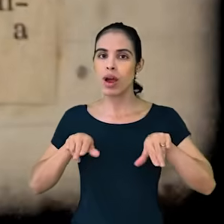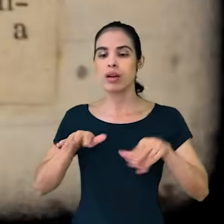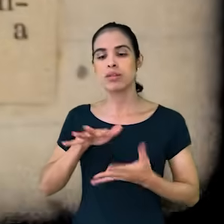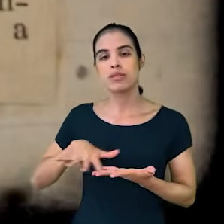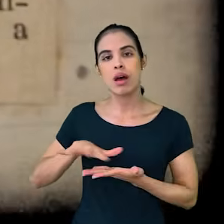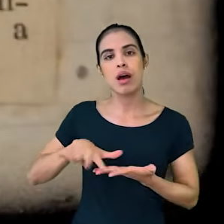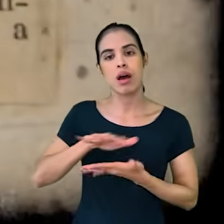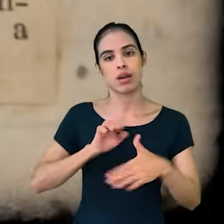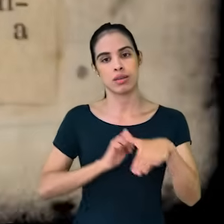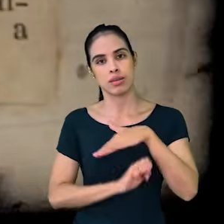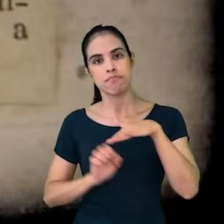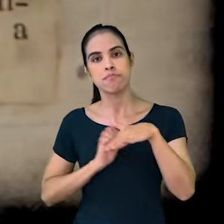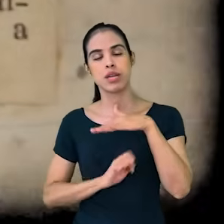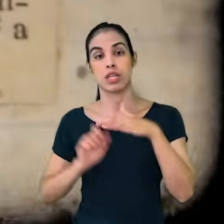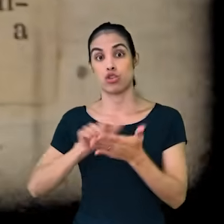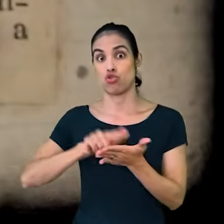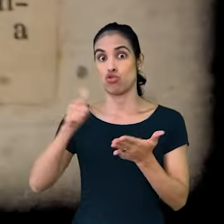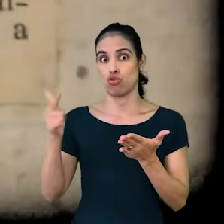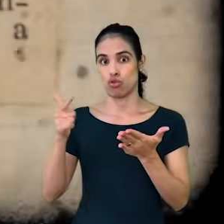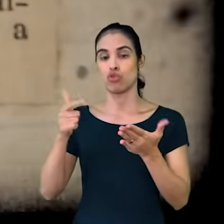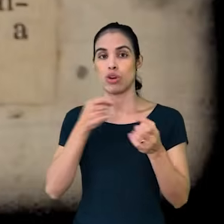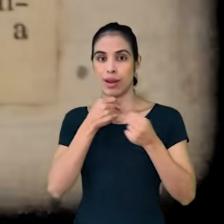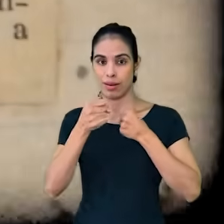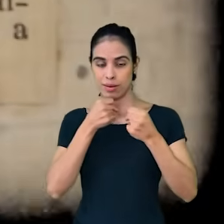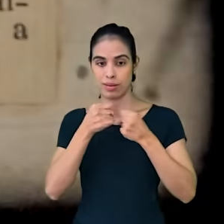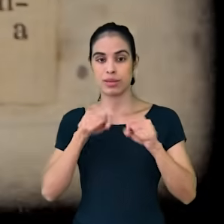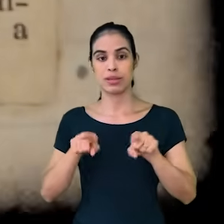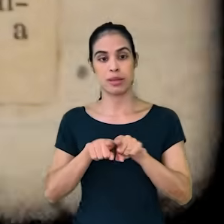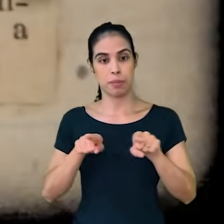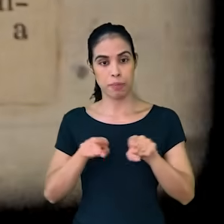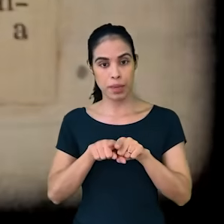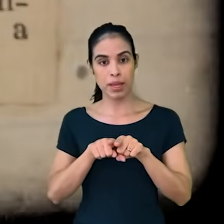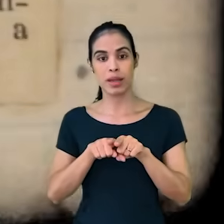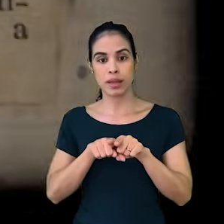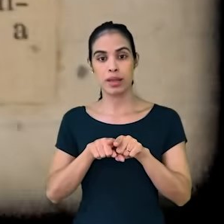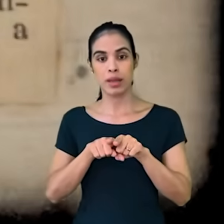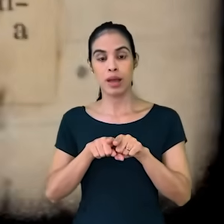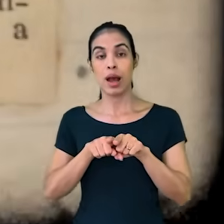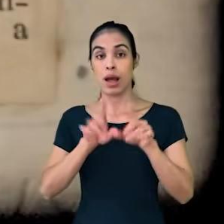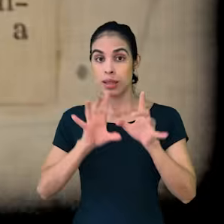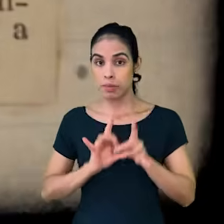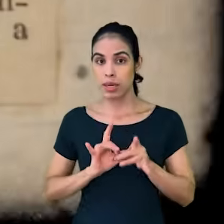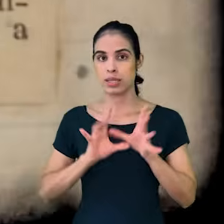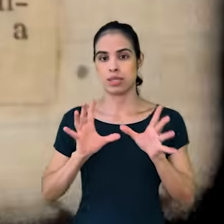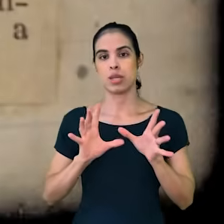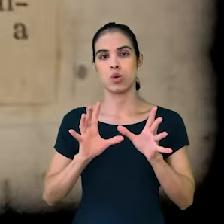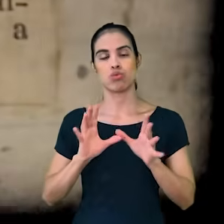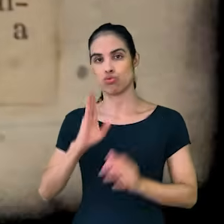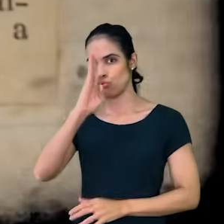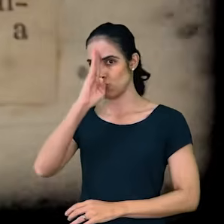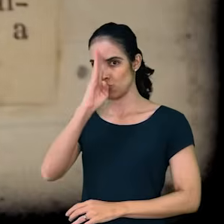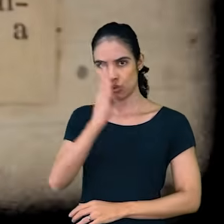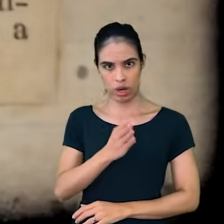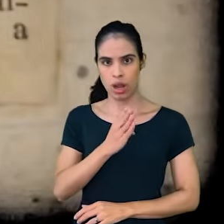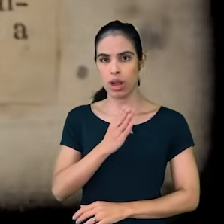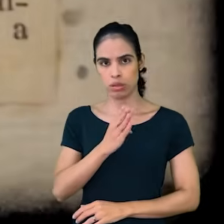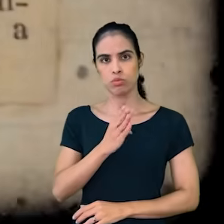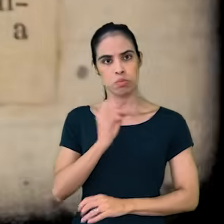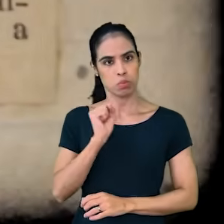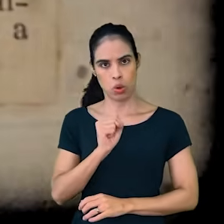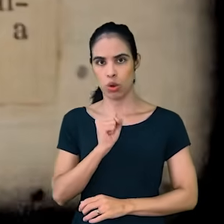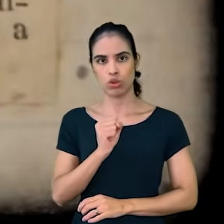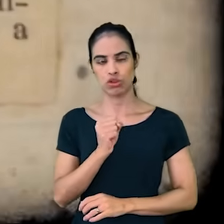as seções das empresas jornalísticas. Determinava que a concessão poderia ser feita de uma só vez